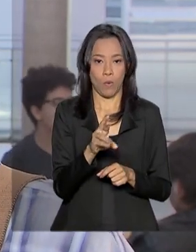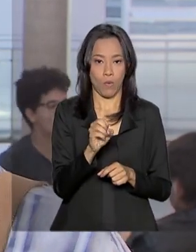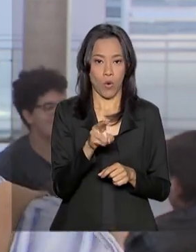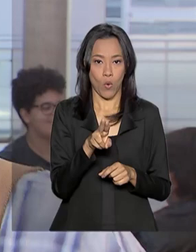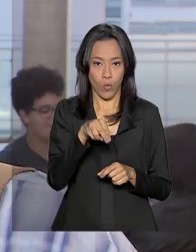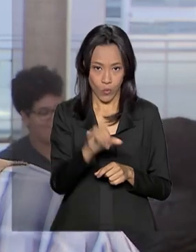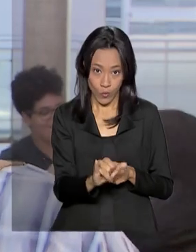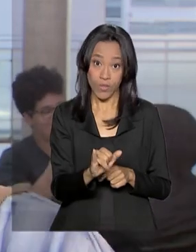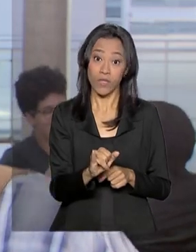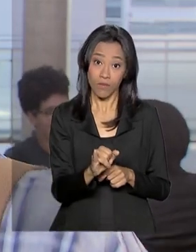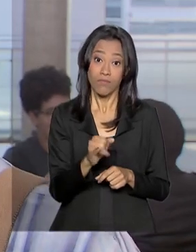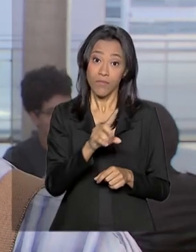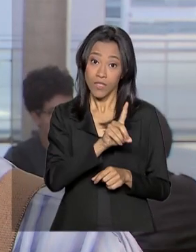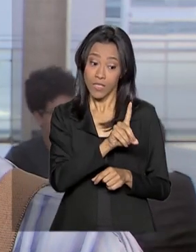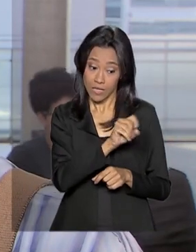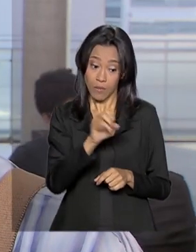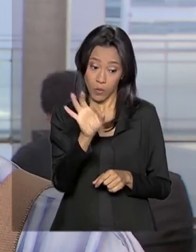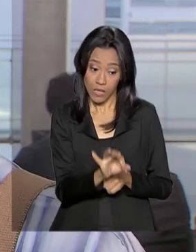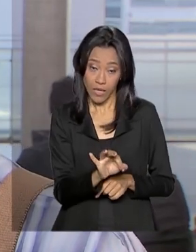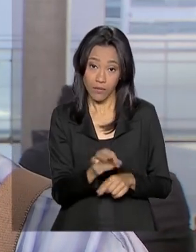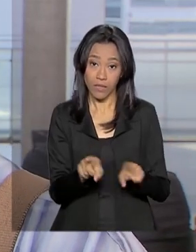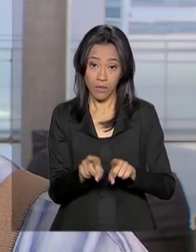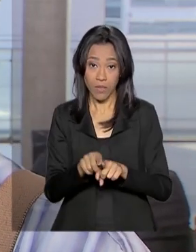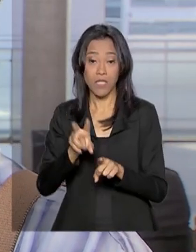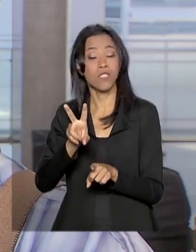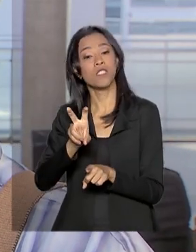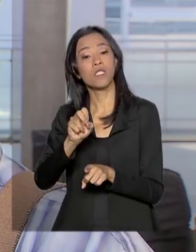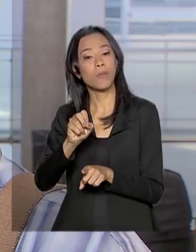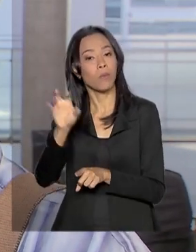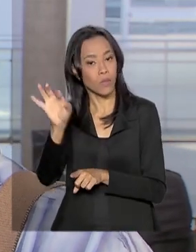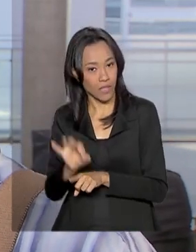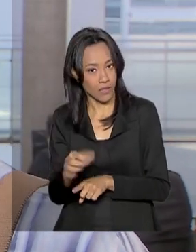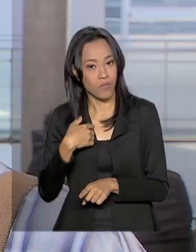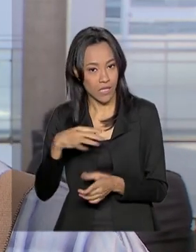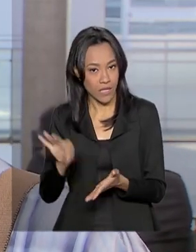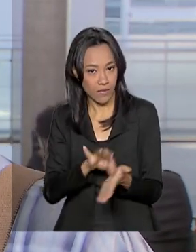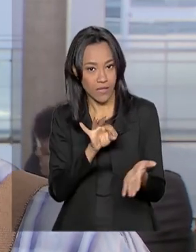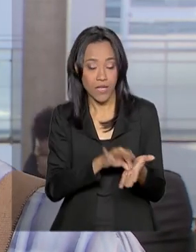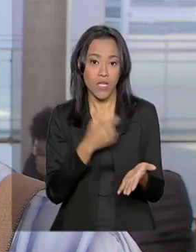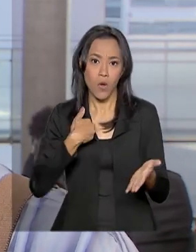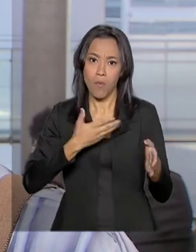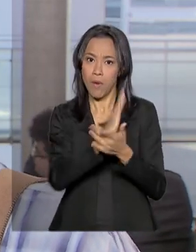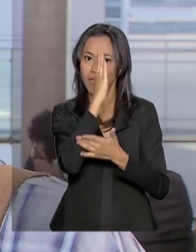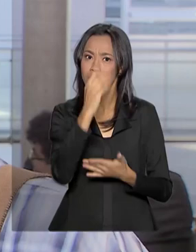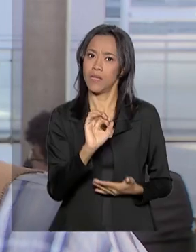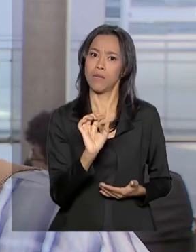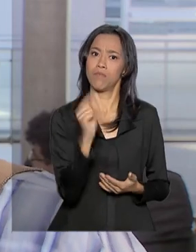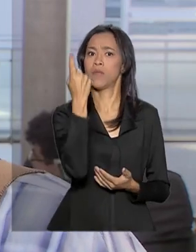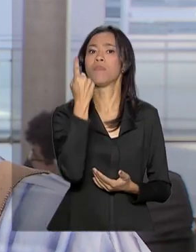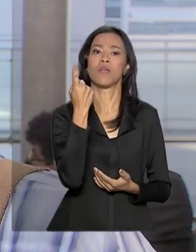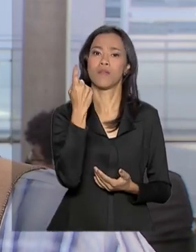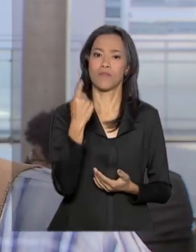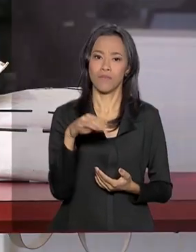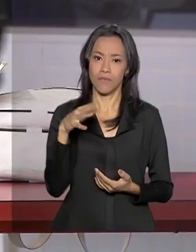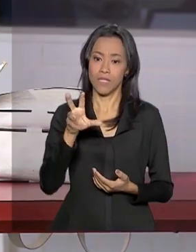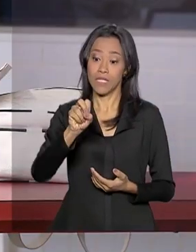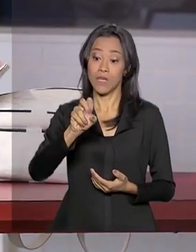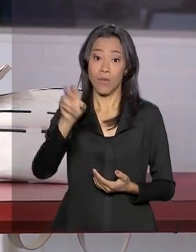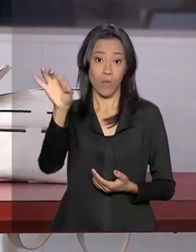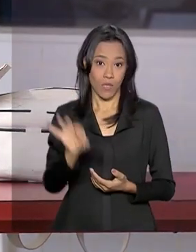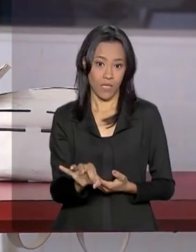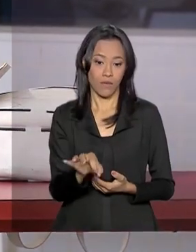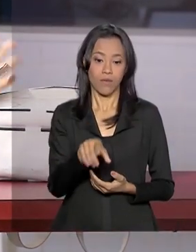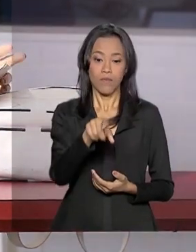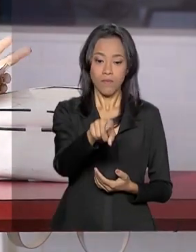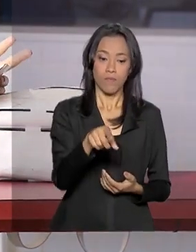Me inscrevi tanto para a vaga de 100% quanto a de 50%. E aí acabei que eu passei em primeiro lugar na vaga de 50% de bolsa. Desde que